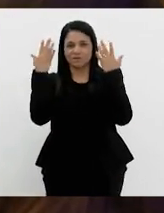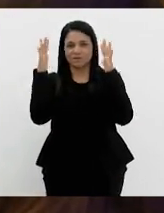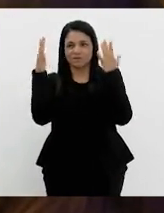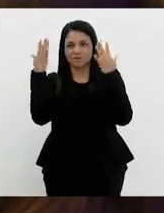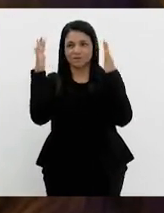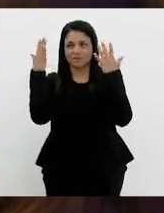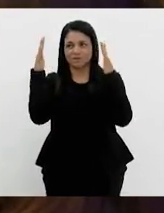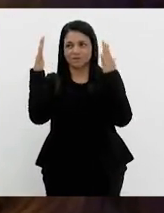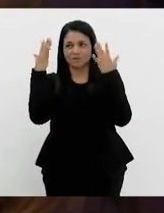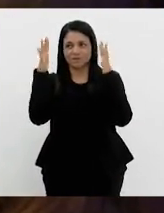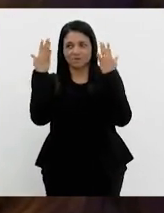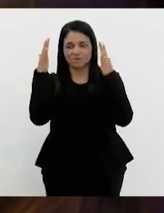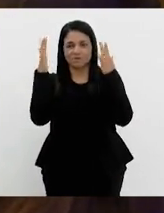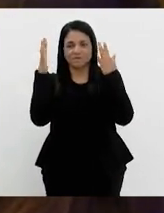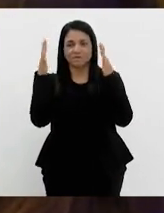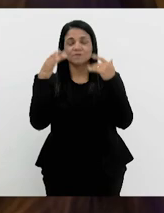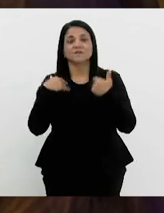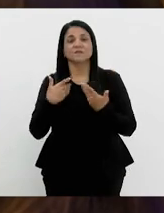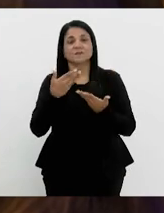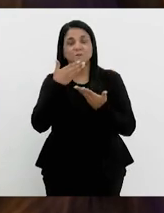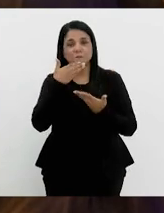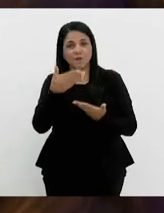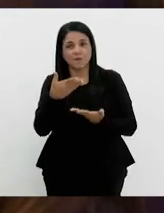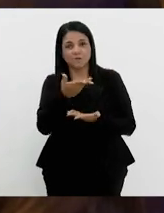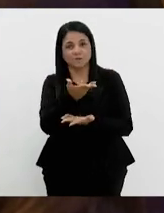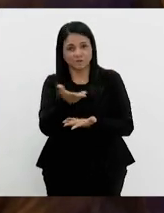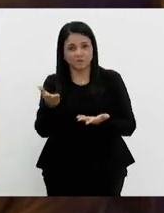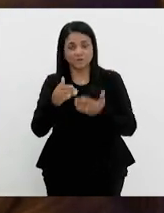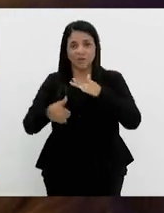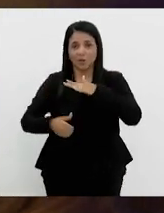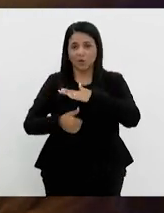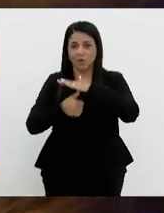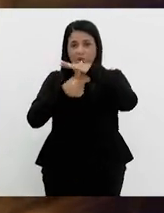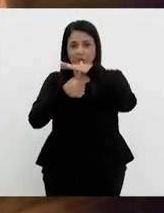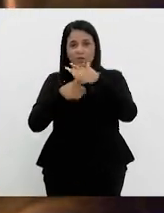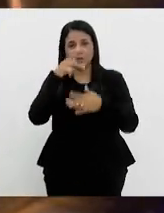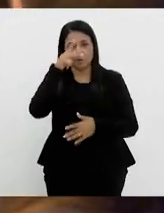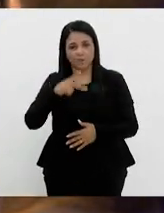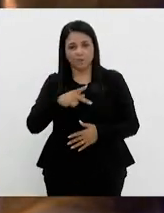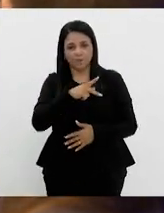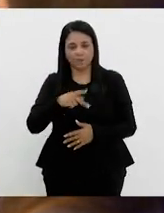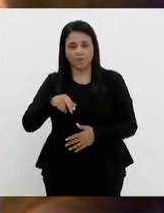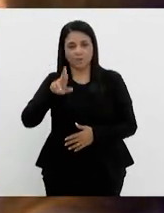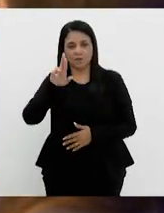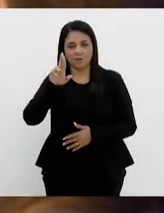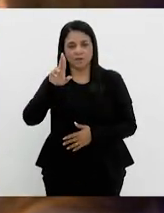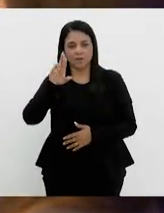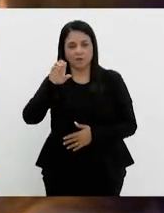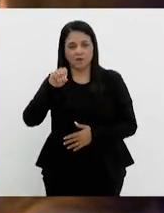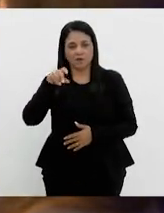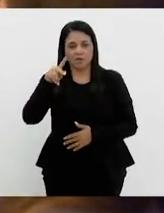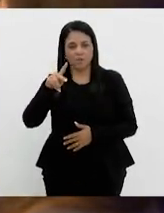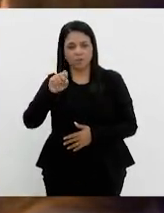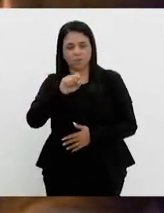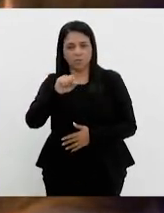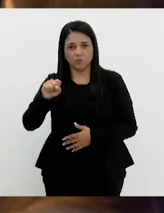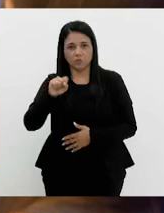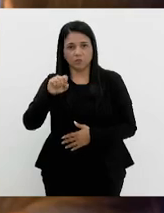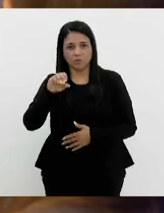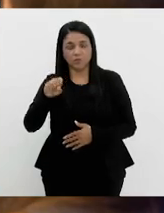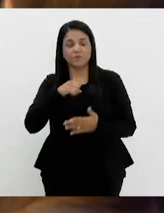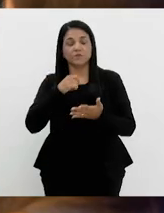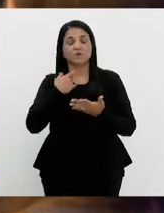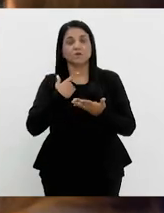Obrigado peço então nosso reitor Padre elar Raposo que faça a leitura do Decreto de criação do comitê